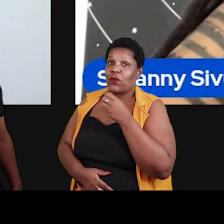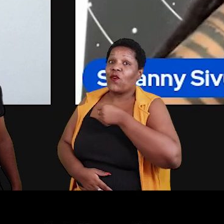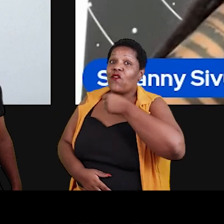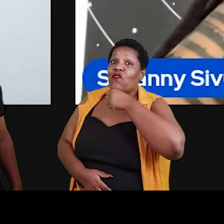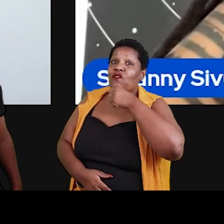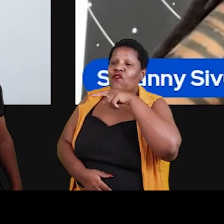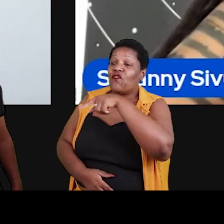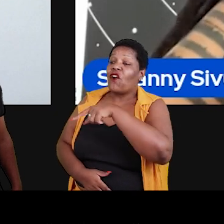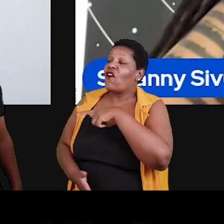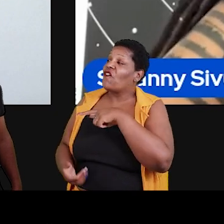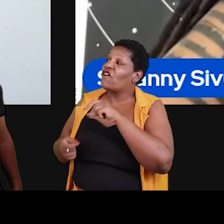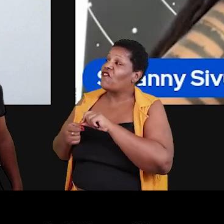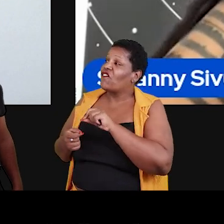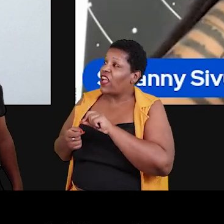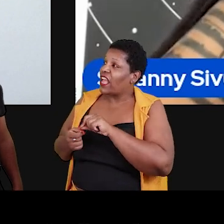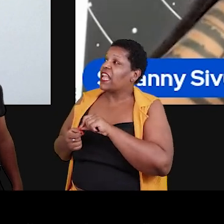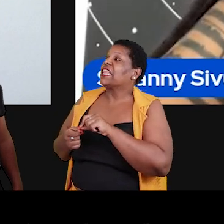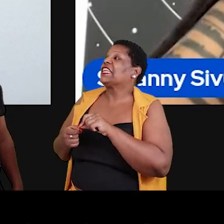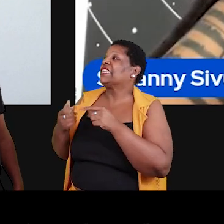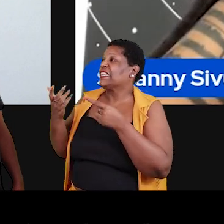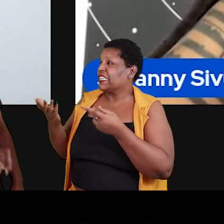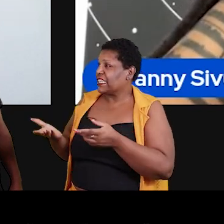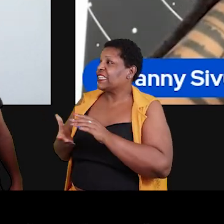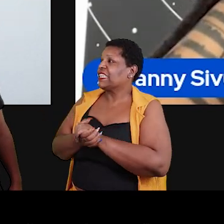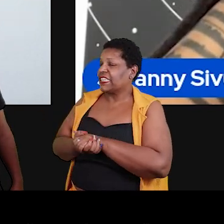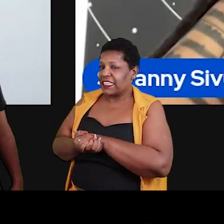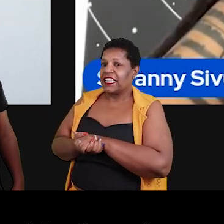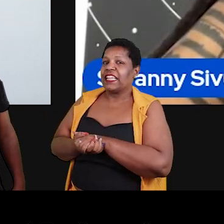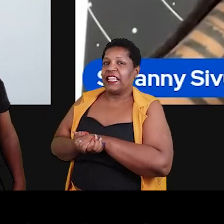dele fez para ele no Porpério. Olha só. Então, assim,